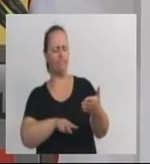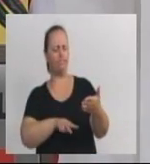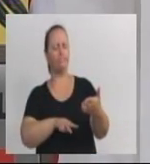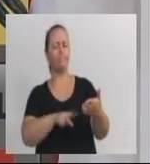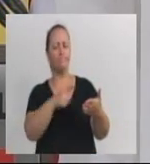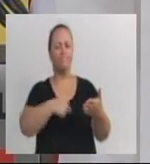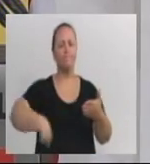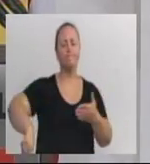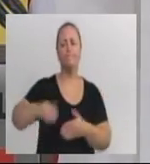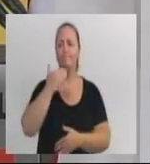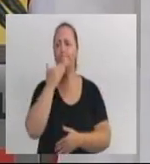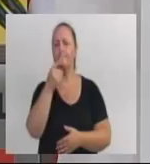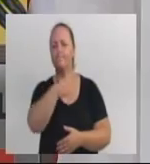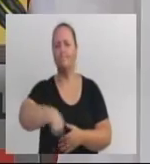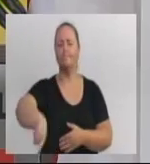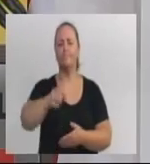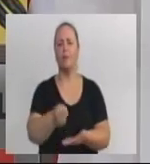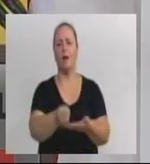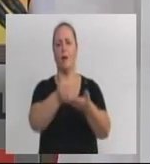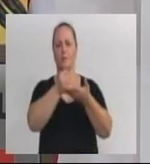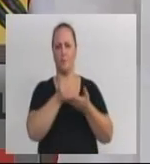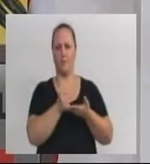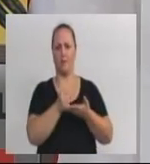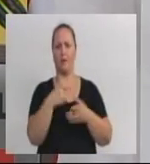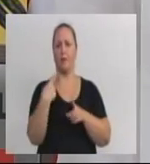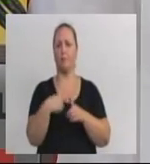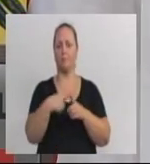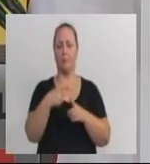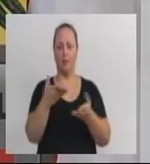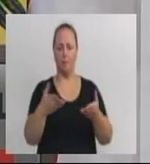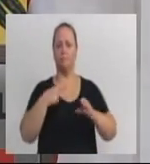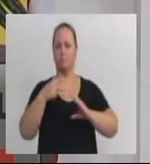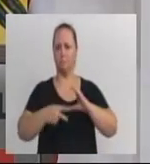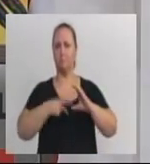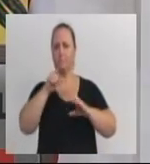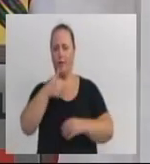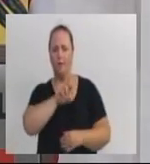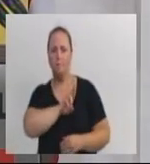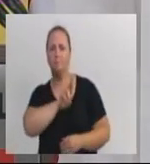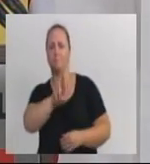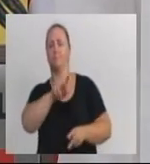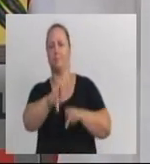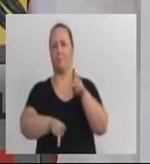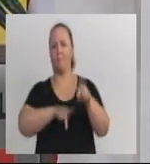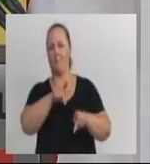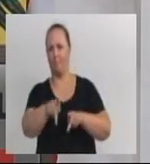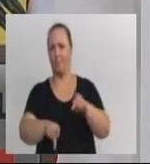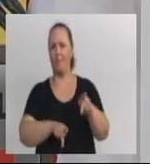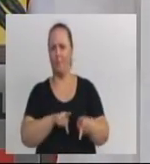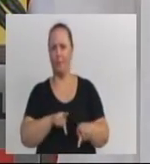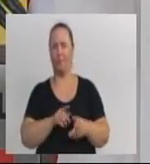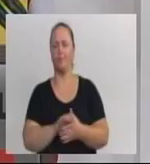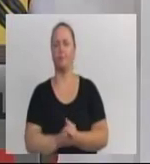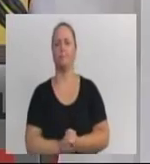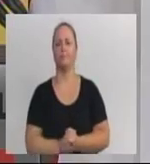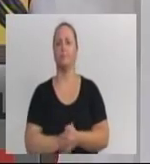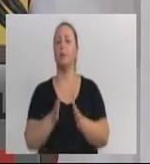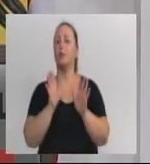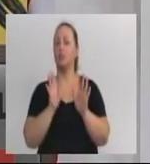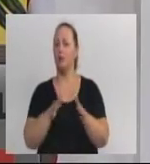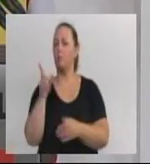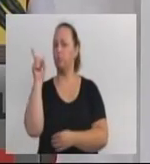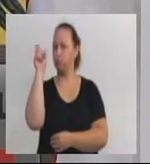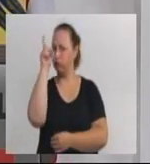porque vocês são a nossa voz aqui, tá certo? E nós, assim, ó, tivemos muitas